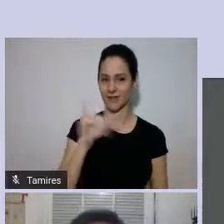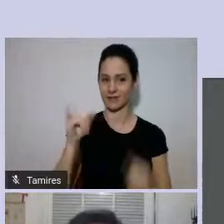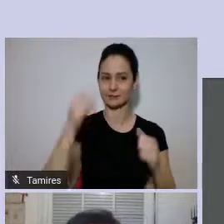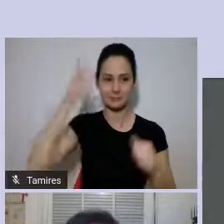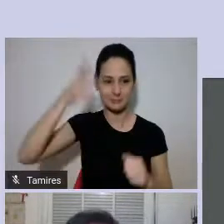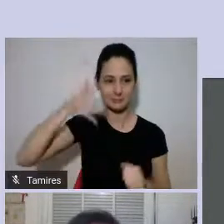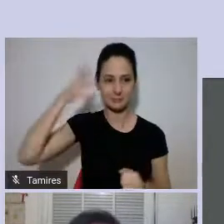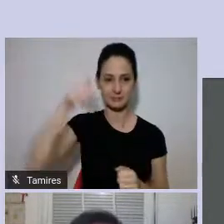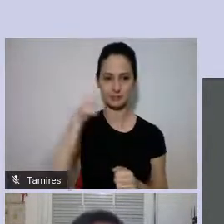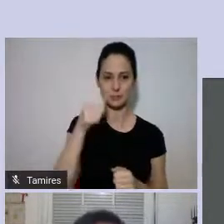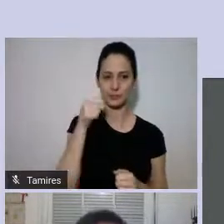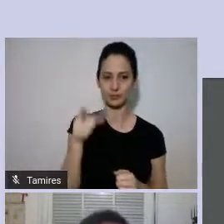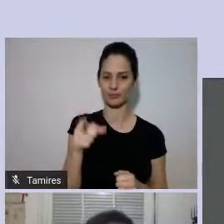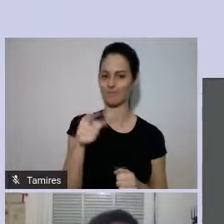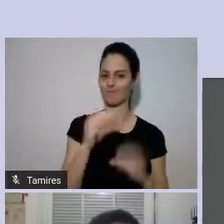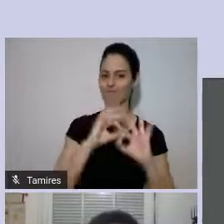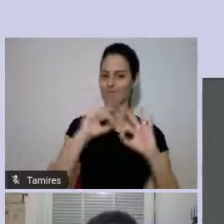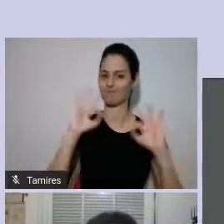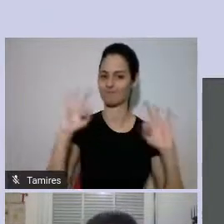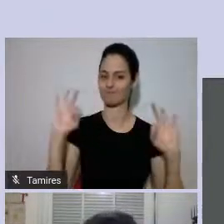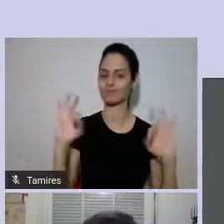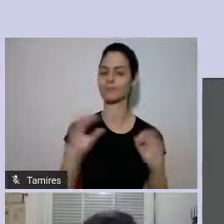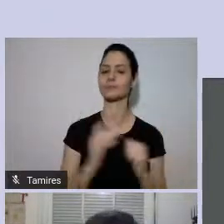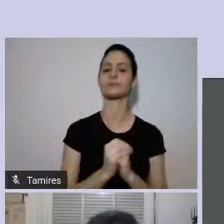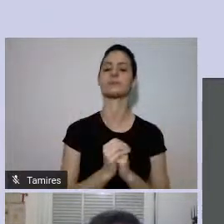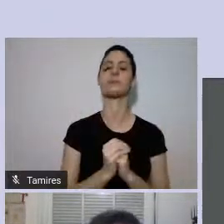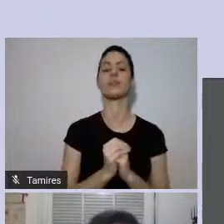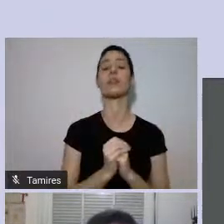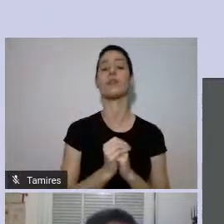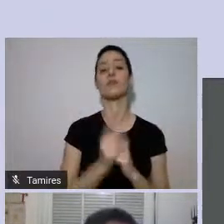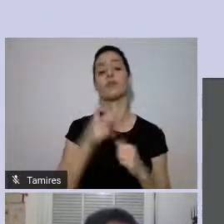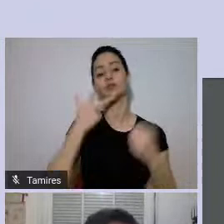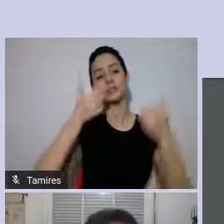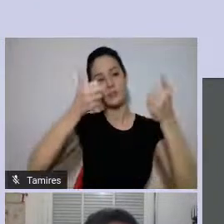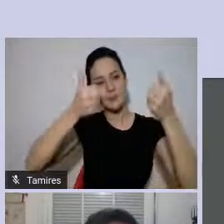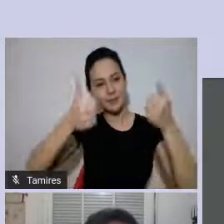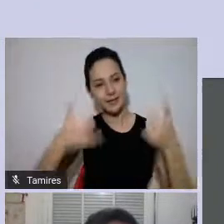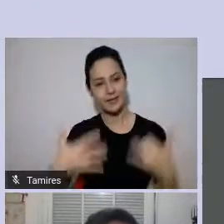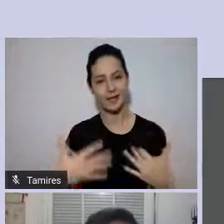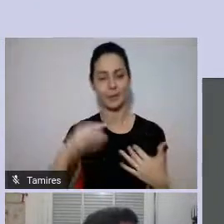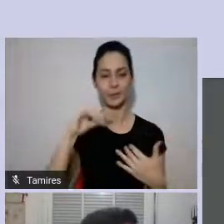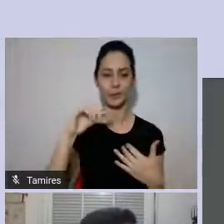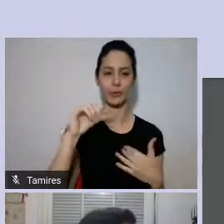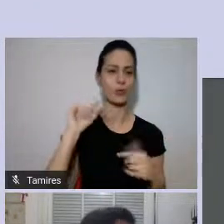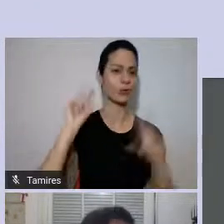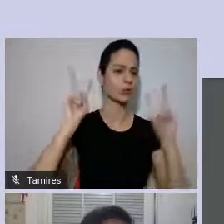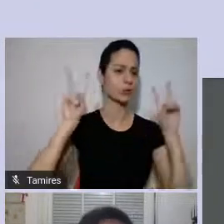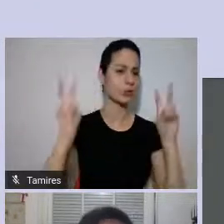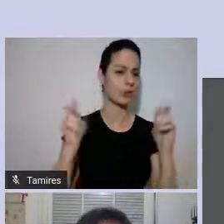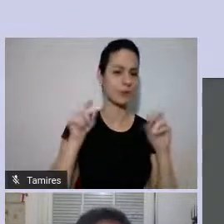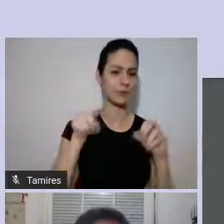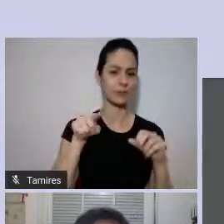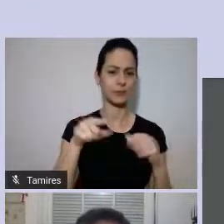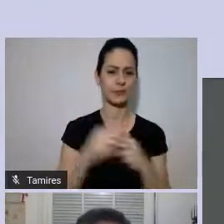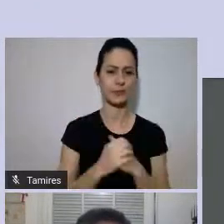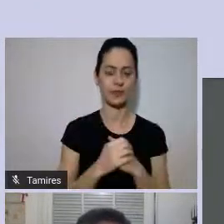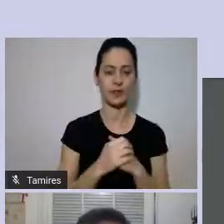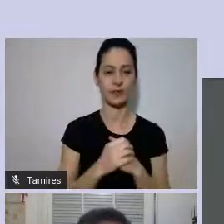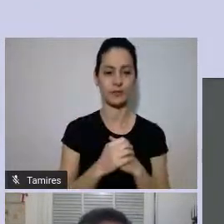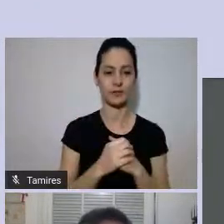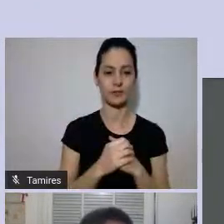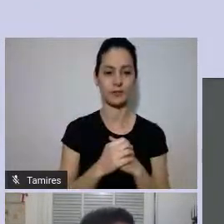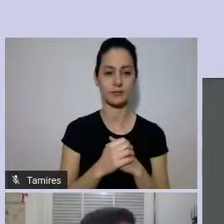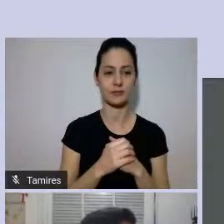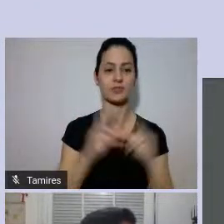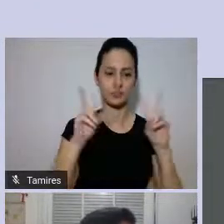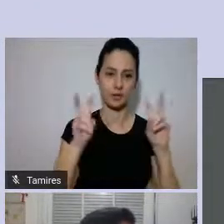seguida. Bom, eu vou falar um pouquinho, então, sobre o que eu estou falando, sobre